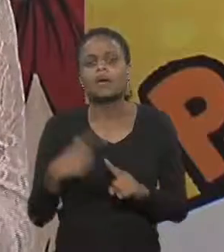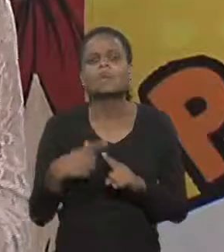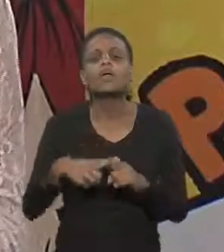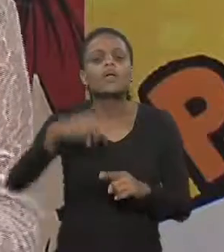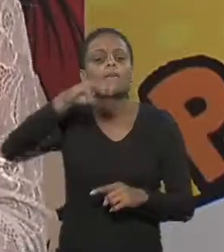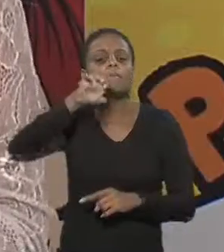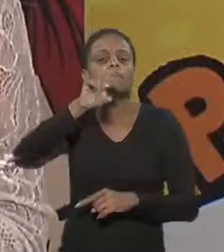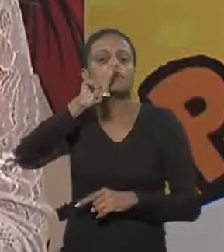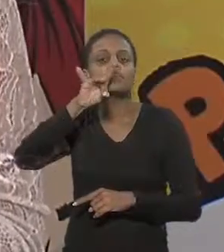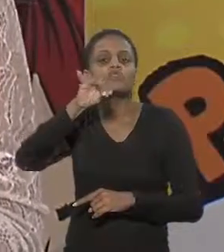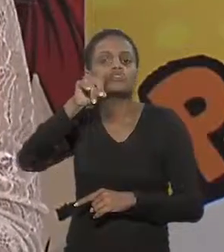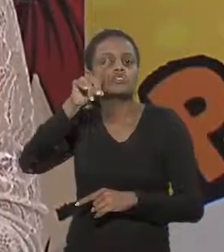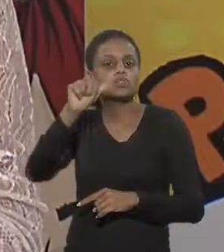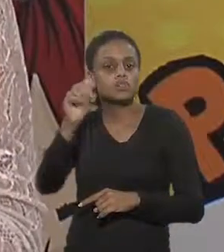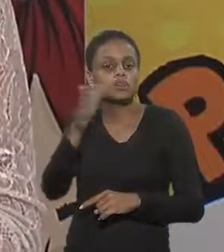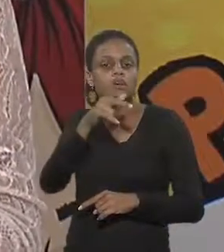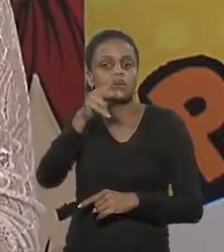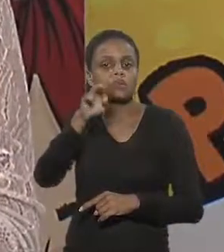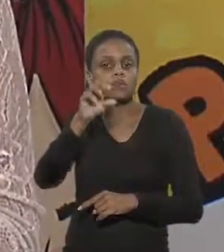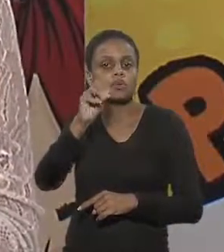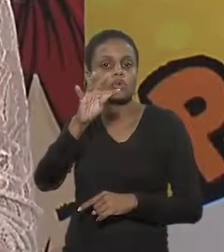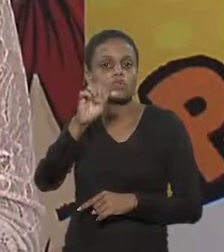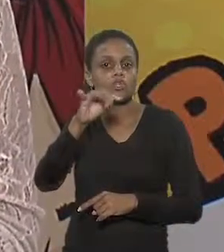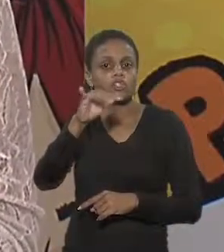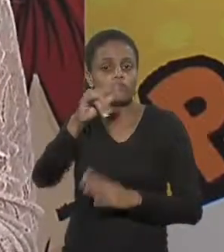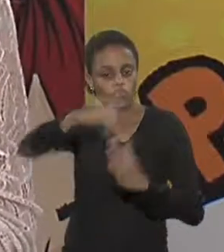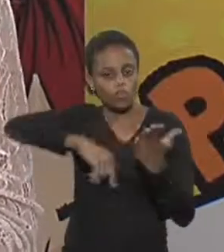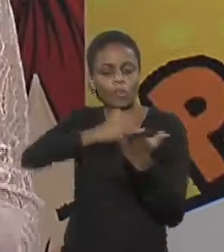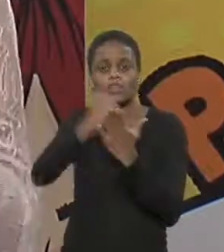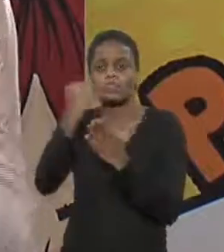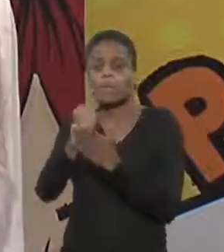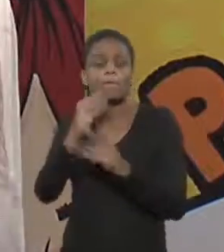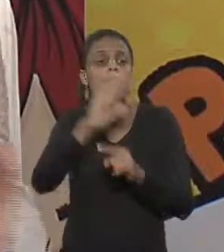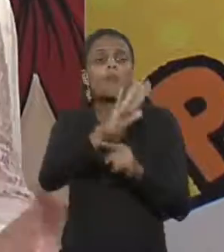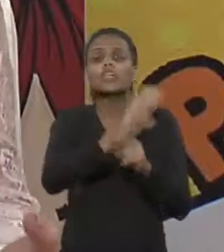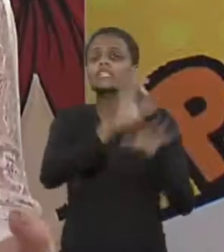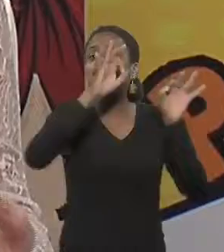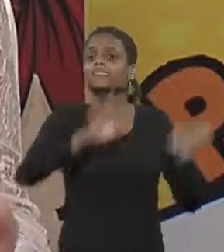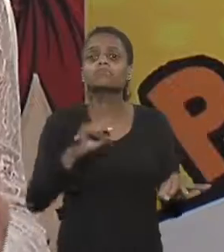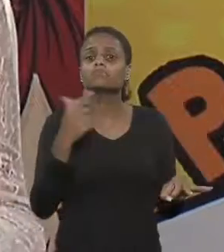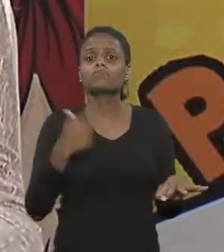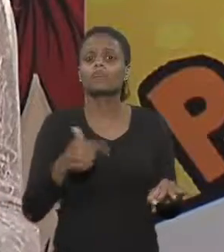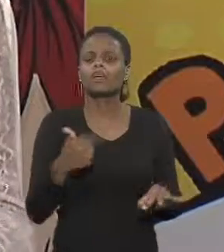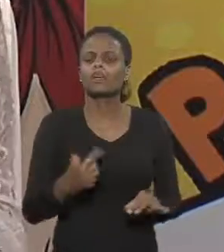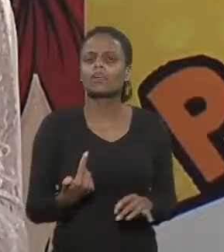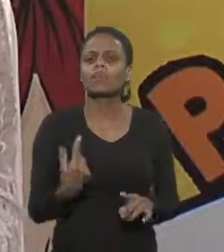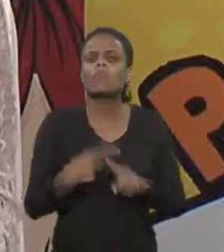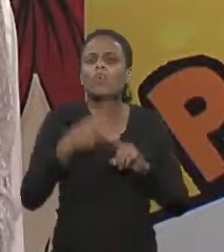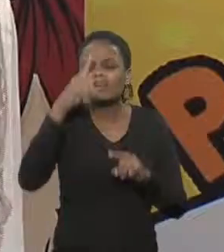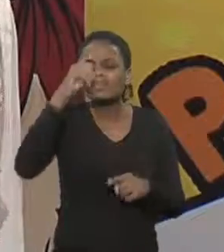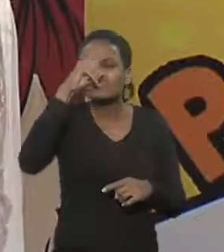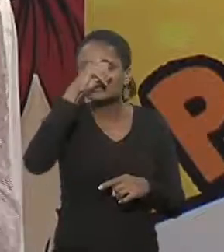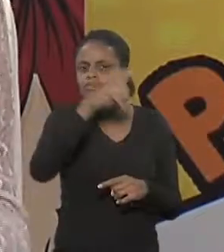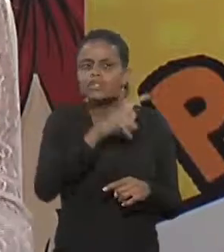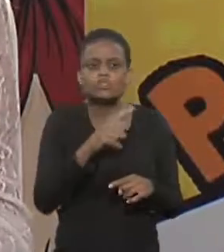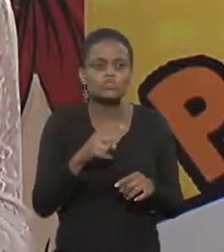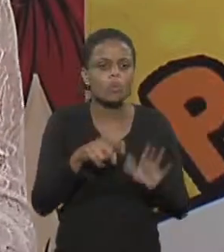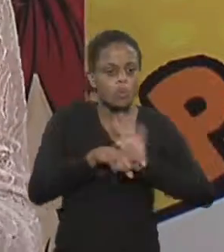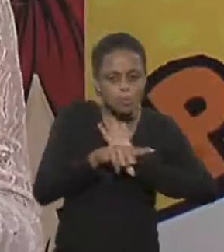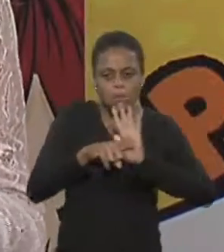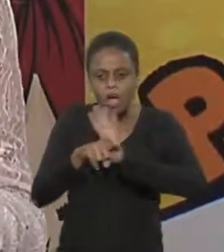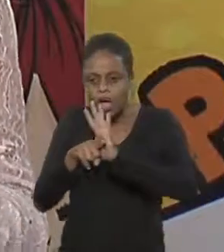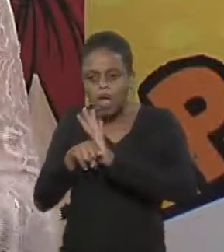Por que essas medidas protetivas não estão de fato protegendo essas mulheres, né? Por que é tão